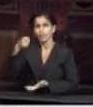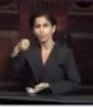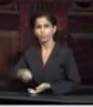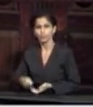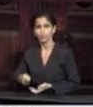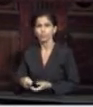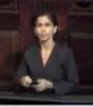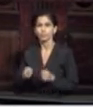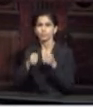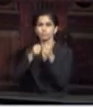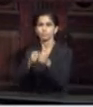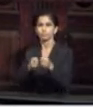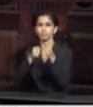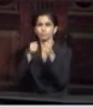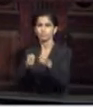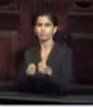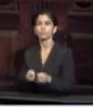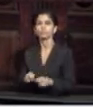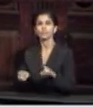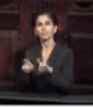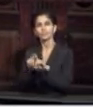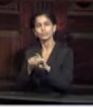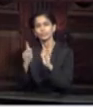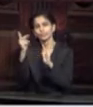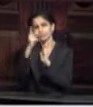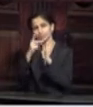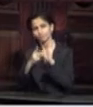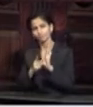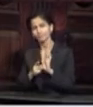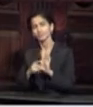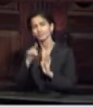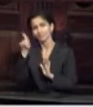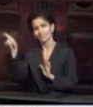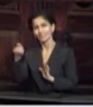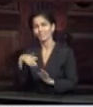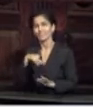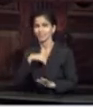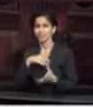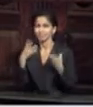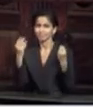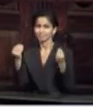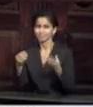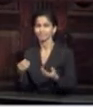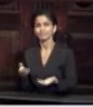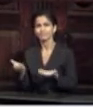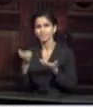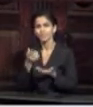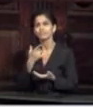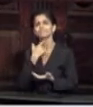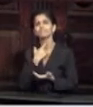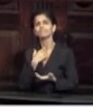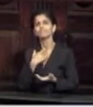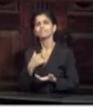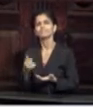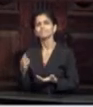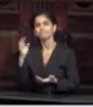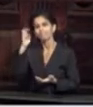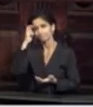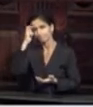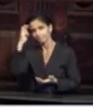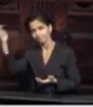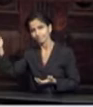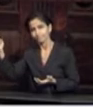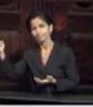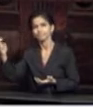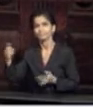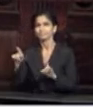com a resistência, mas também com a poesia que só Jean Willis tem. Então, quero desejar aqui muita sabedoria